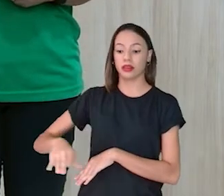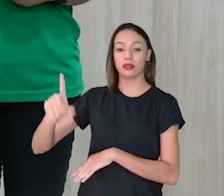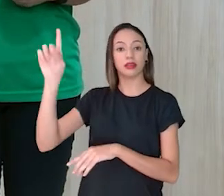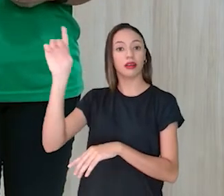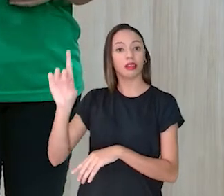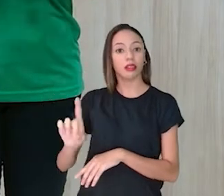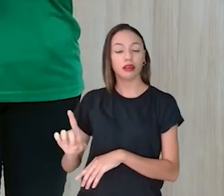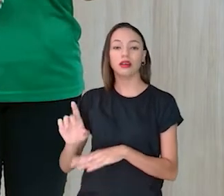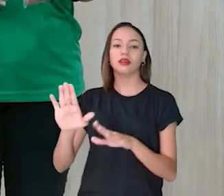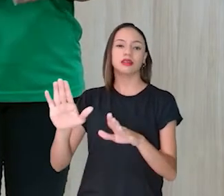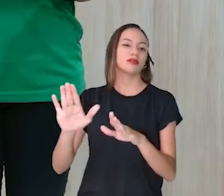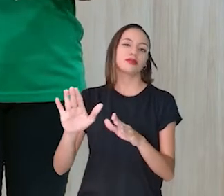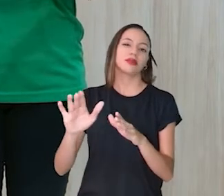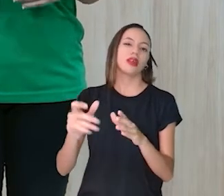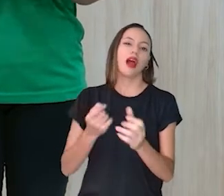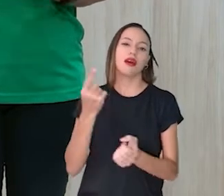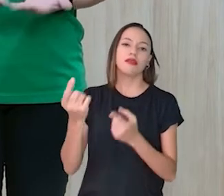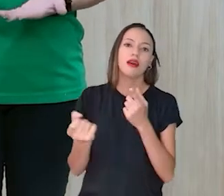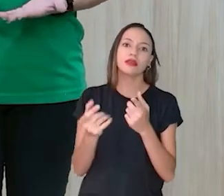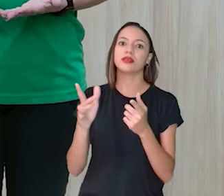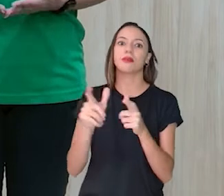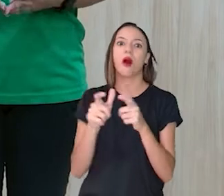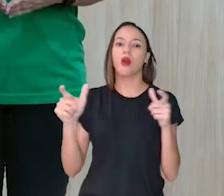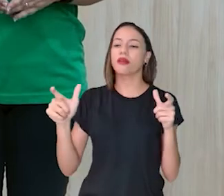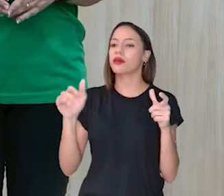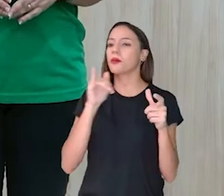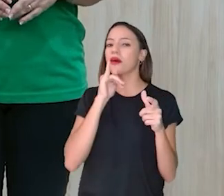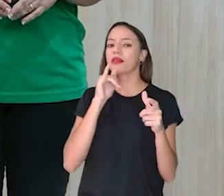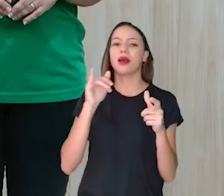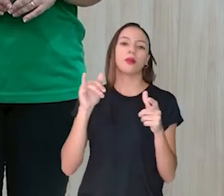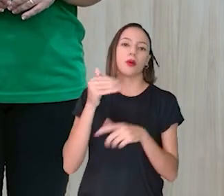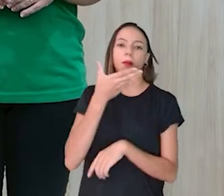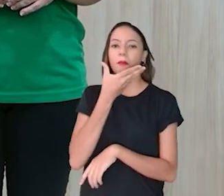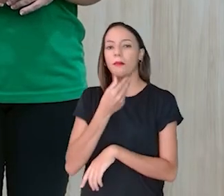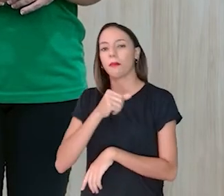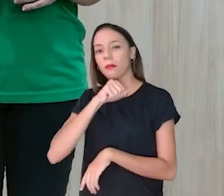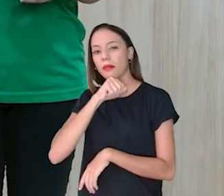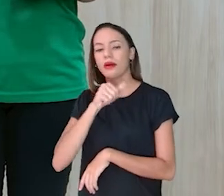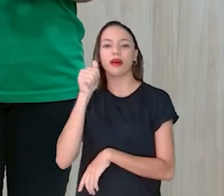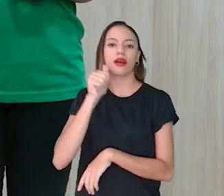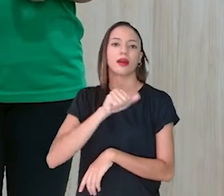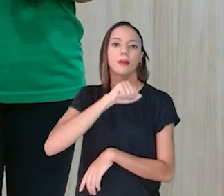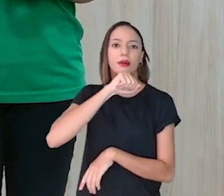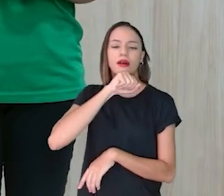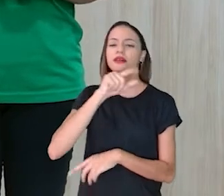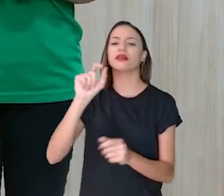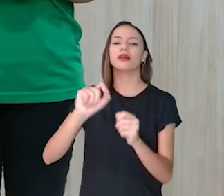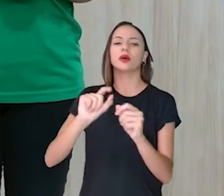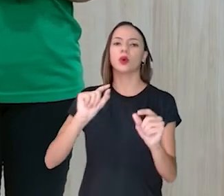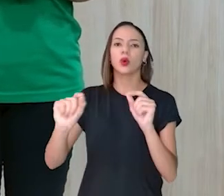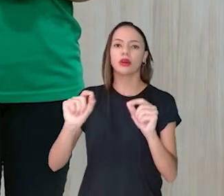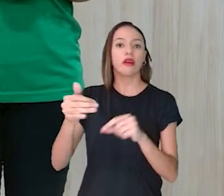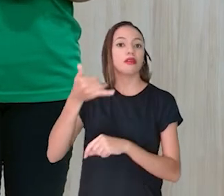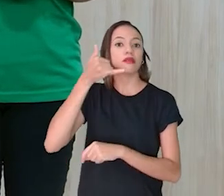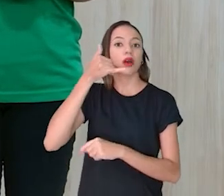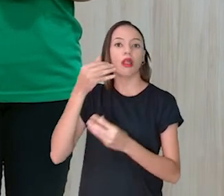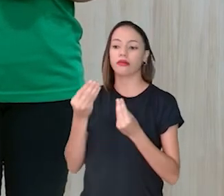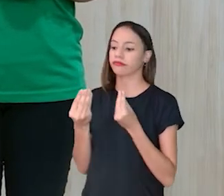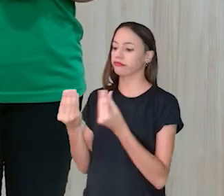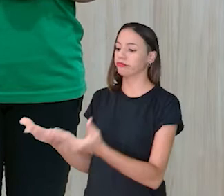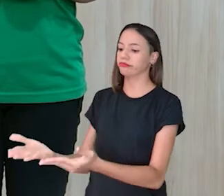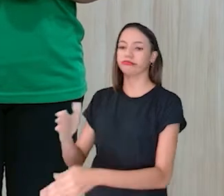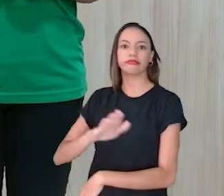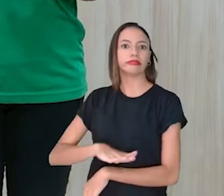muitas vezes o pai ou a mãe ou quem cuida dessa criança entrega o celular para ela,